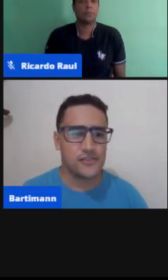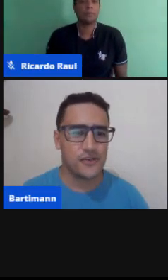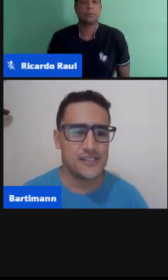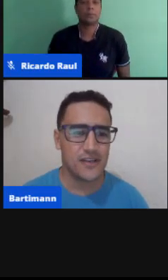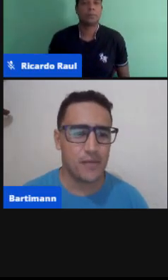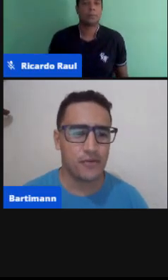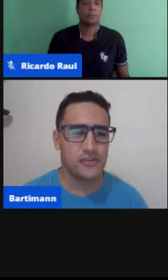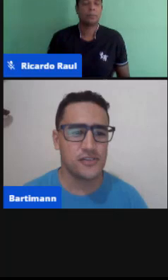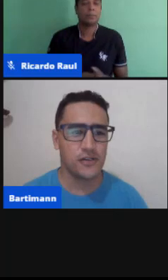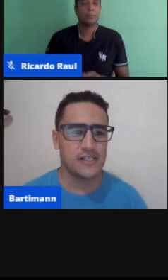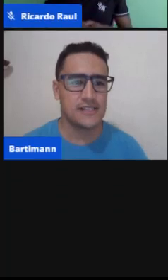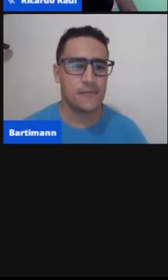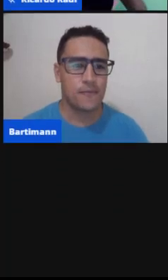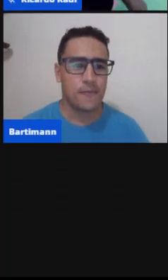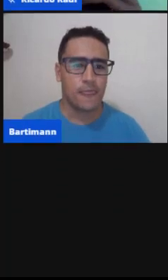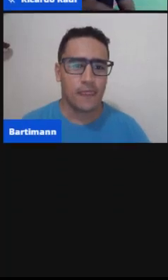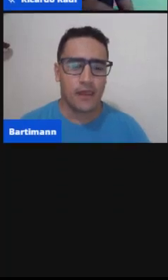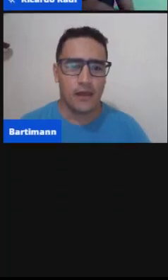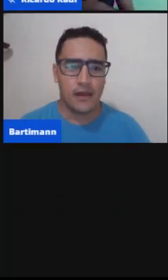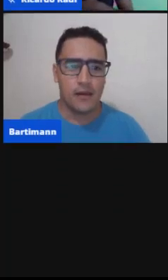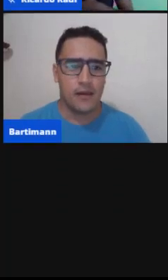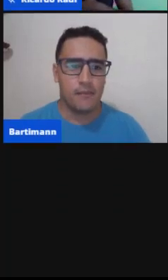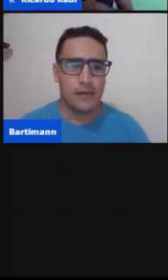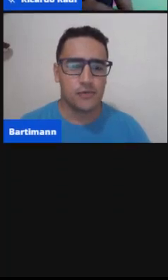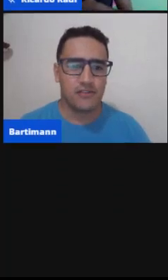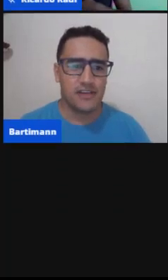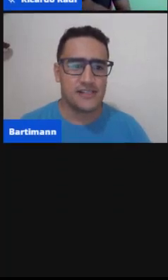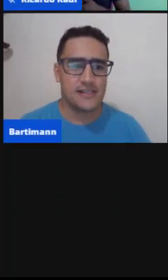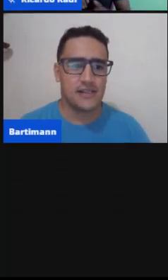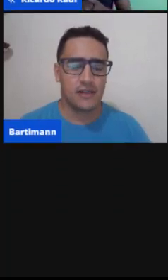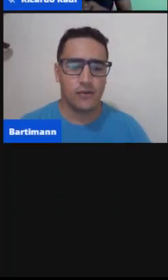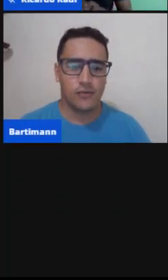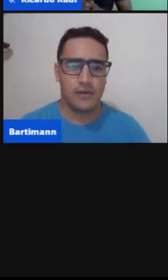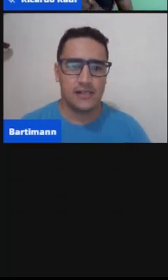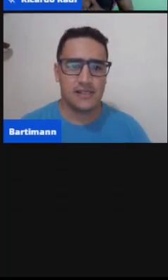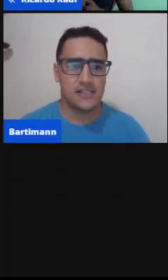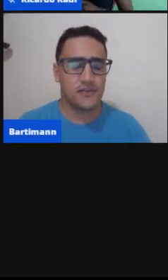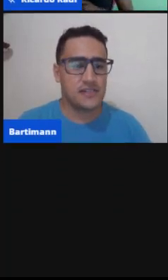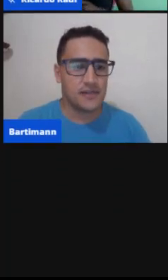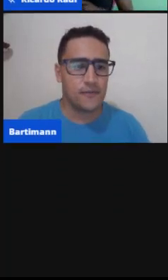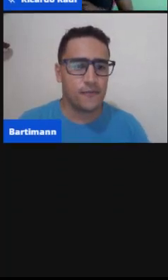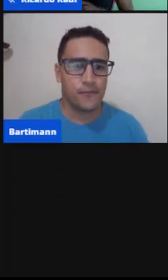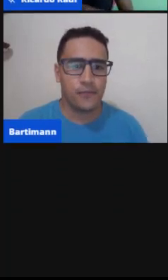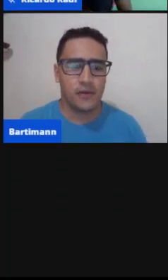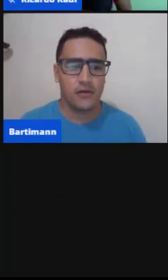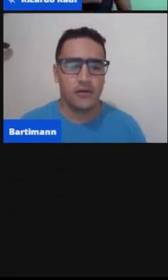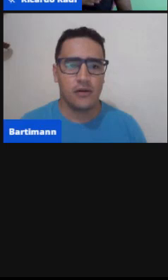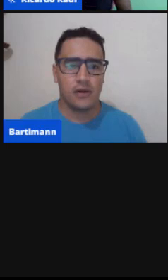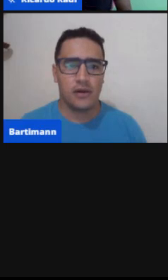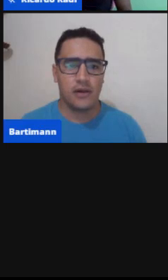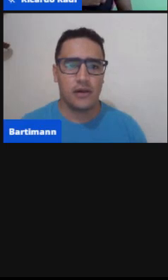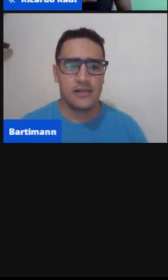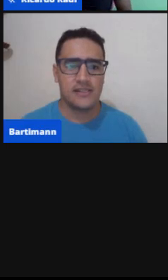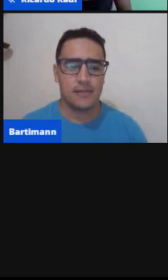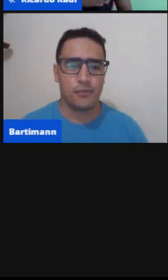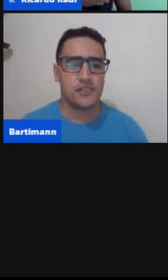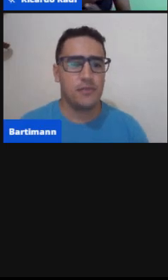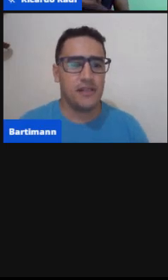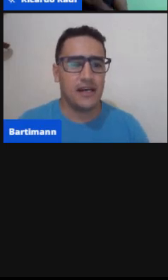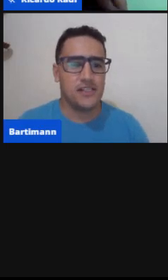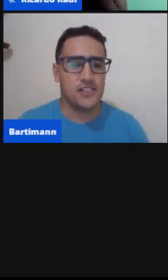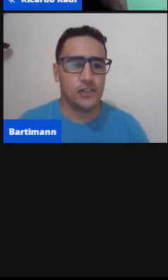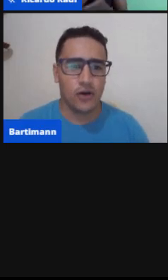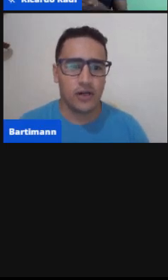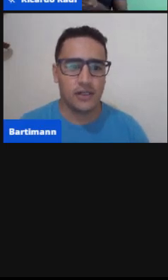Olá, professores, olá, professoras. Mais uma vez, uma satisfação,